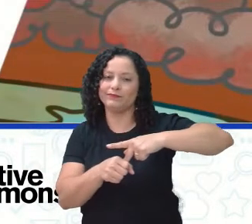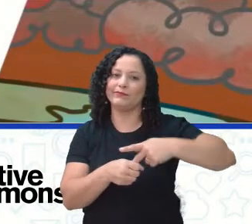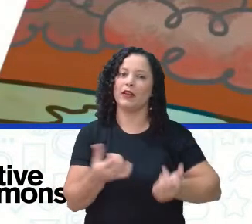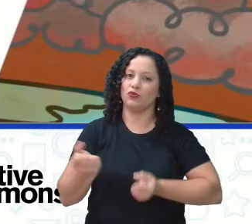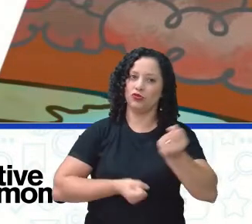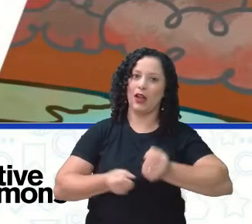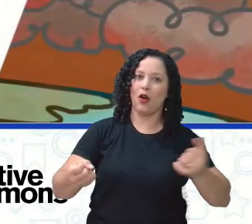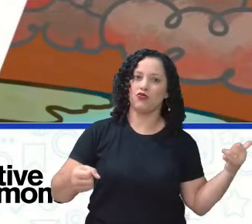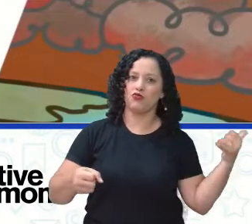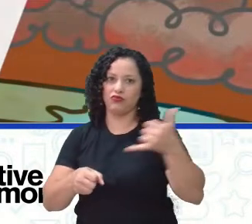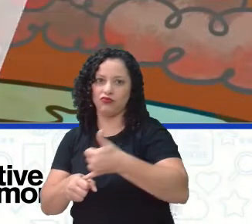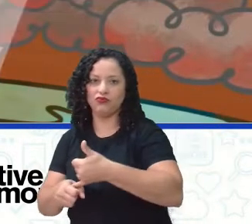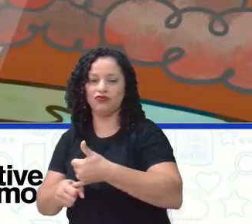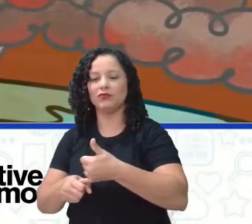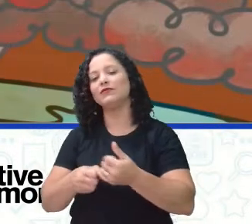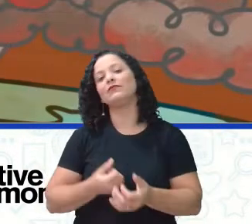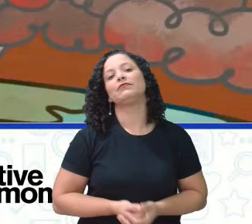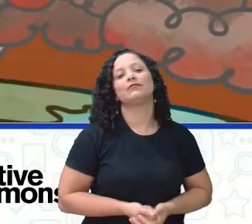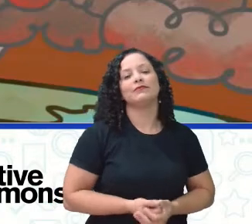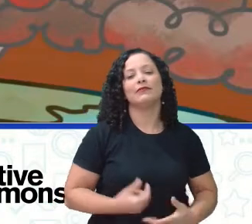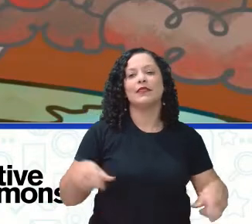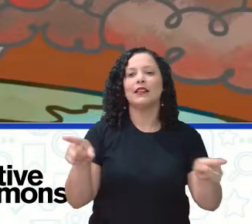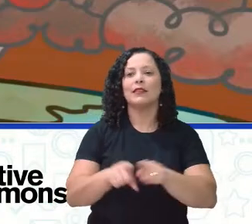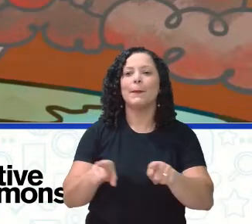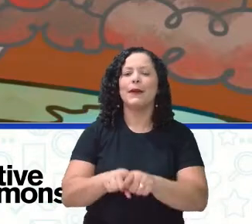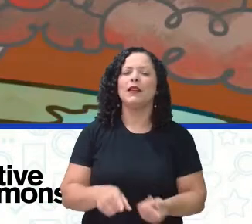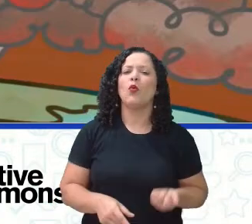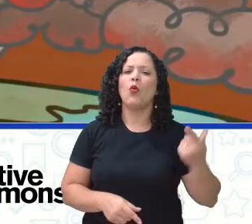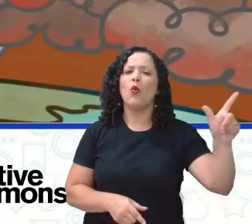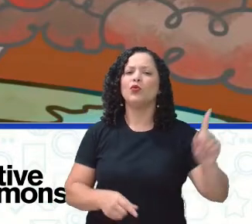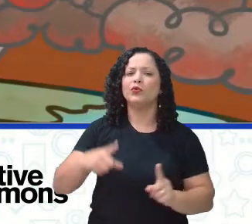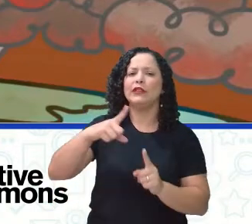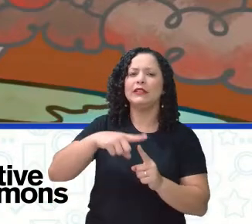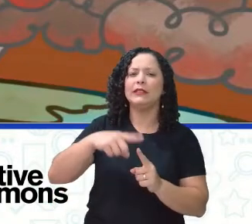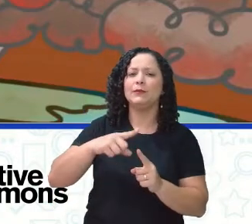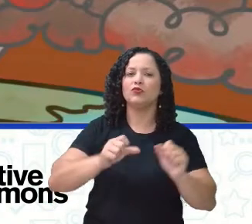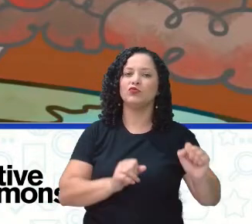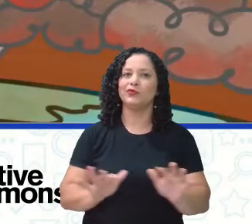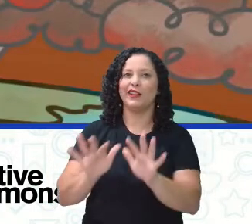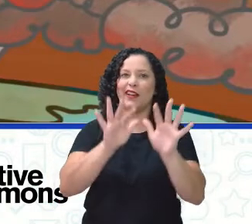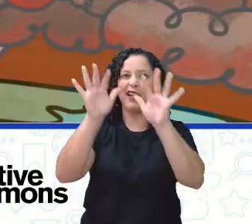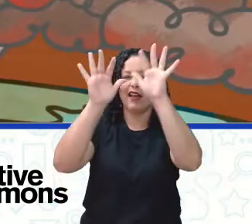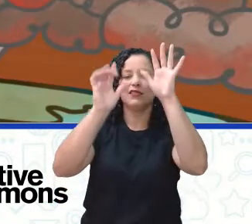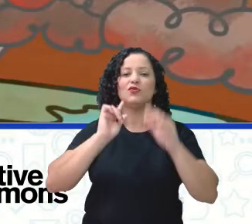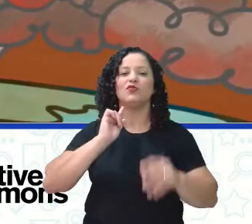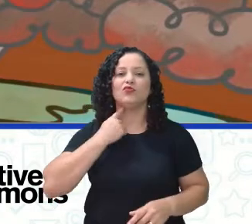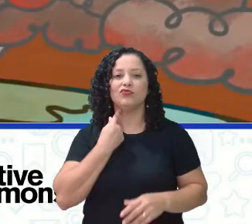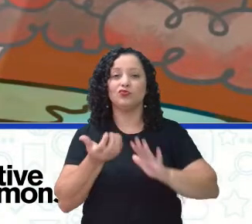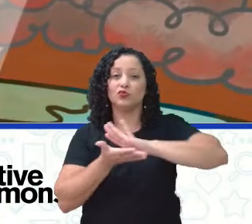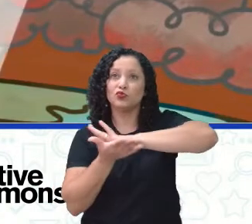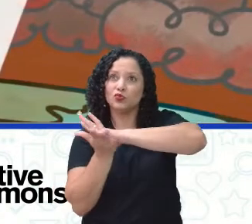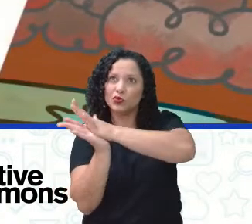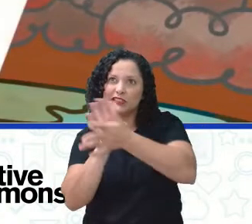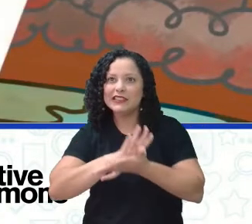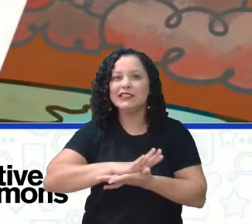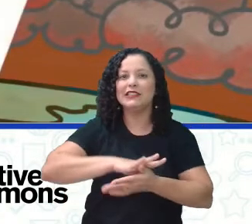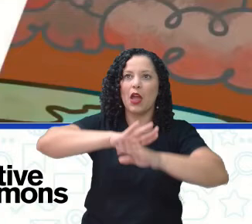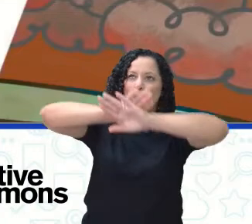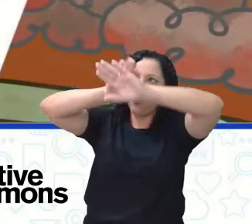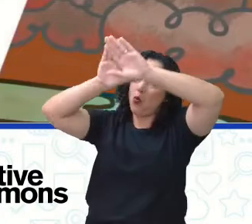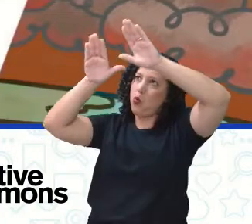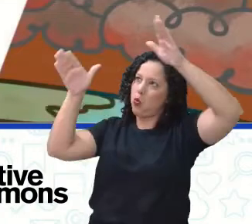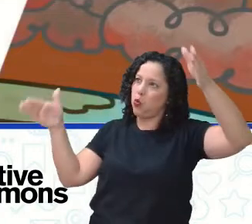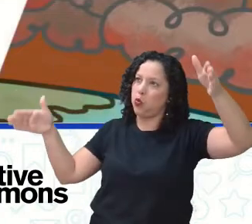gasolina e a óleo diesel. Outros gases também contribuem para potencializar o efeito estufa, como os gerados a partir